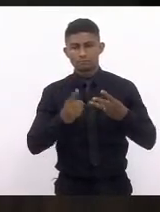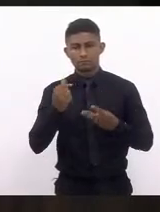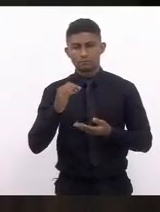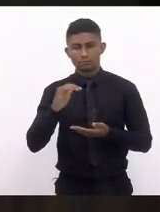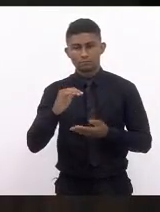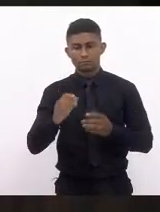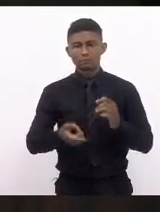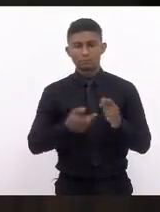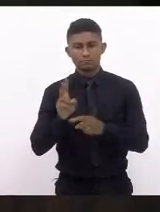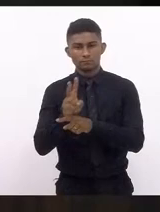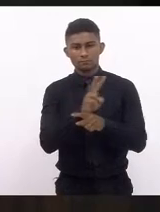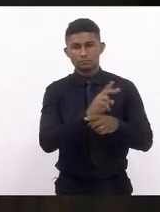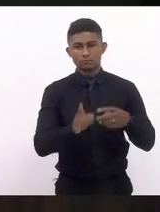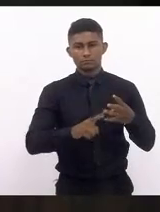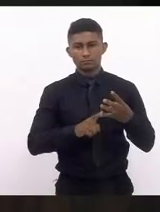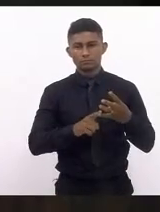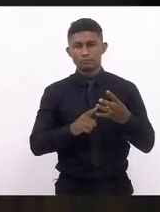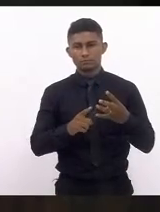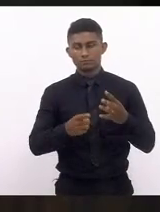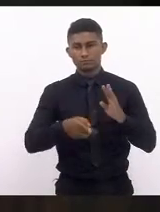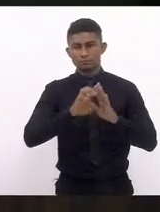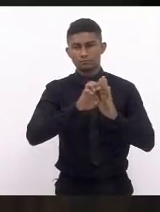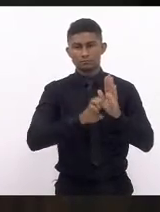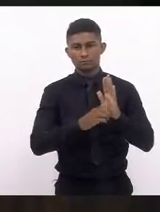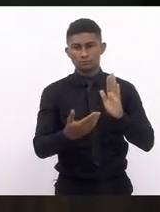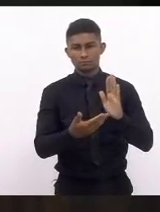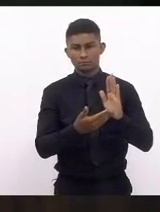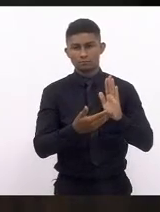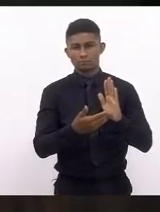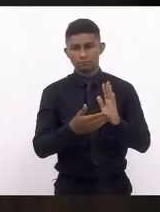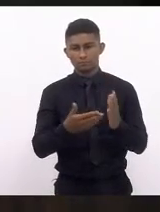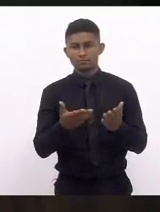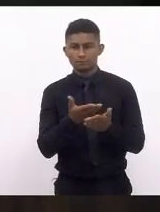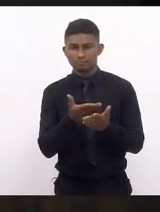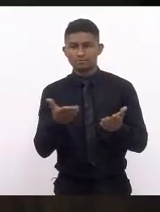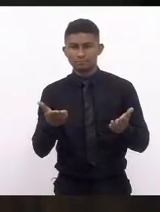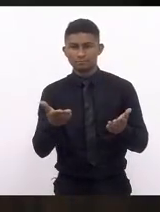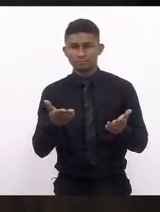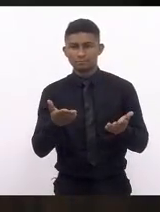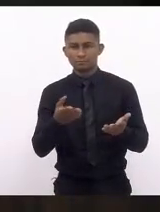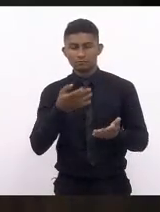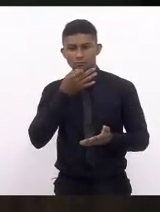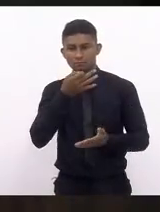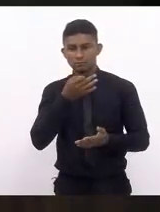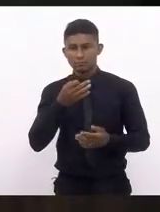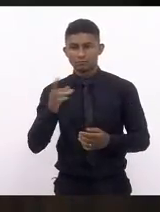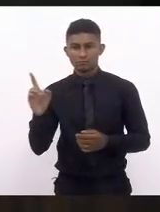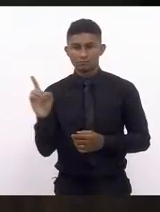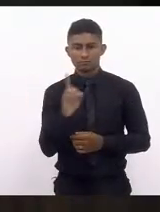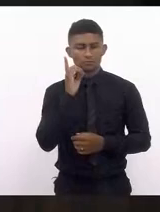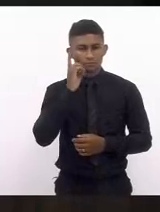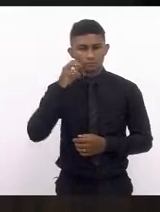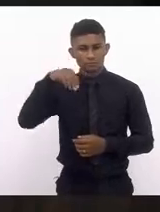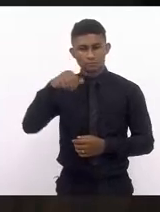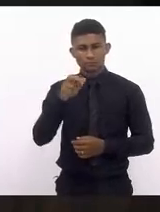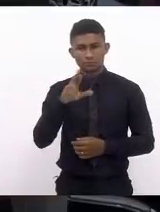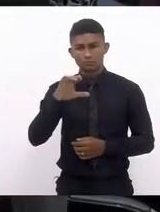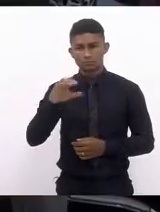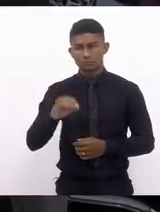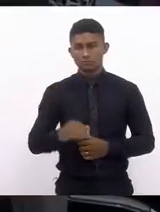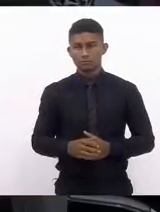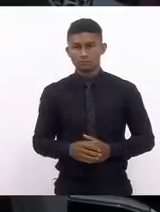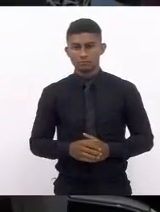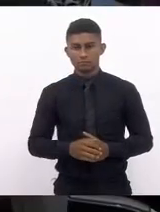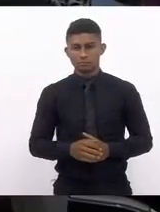orçamento Finanças fiscalização financeira e controle as emendas de plenário por emitir parecer pela comissão de coação Justiça Deputado Márcio Pacheco